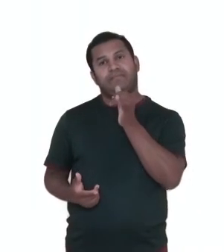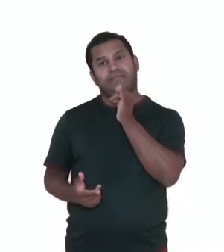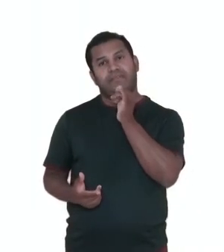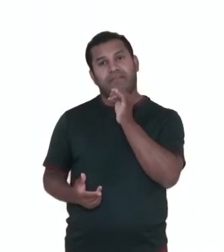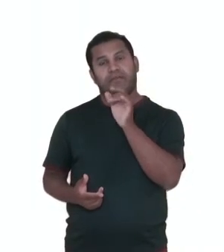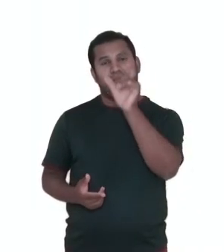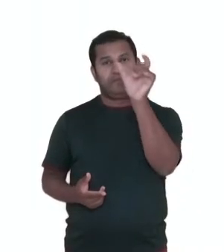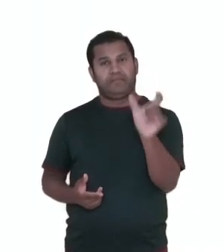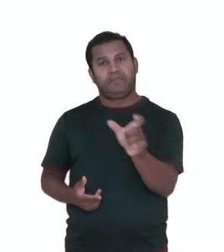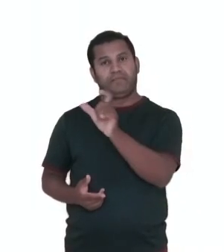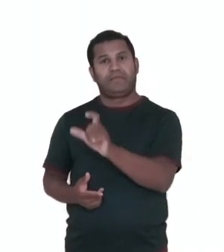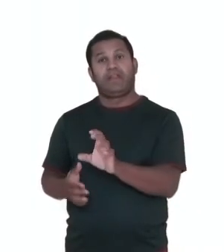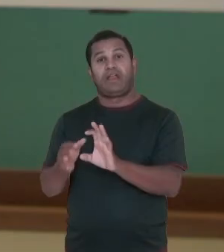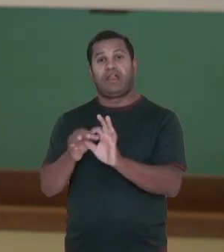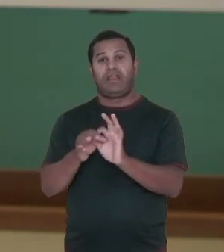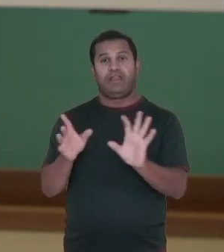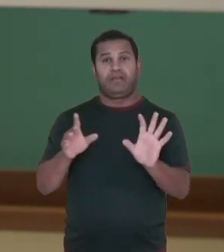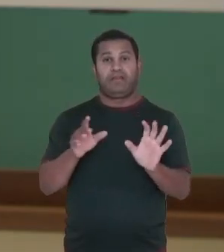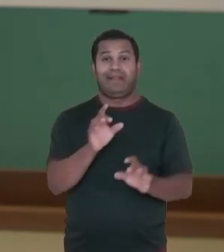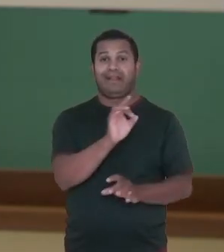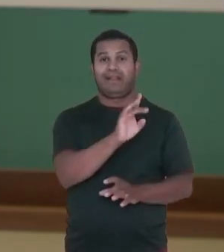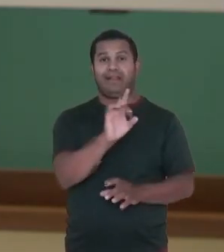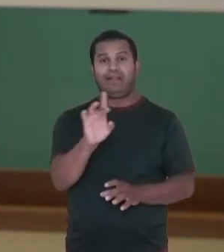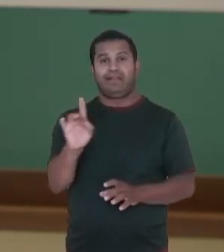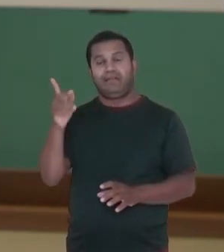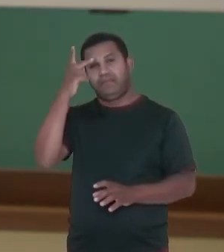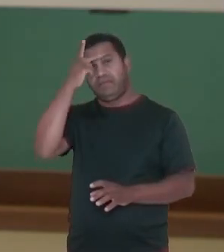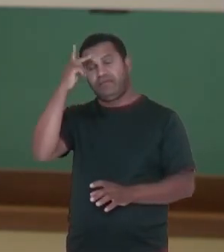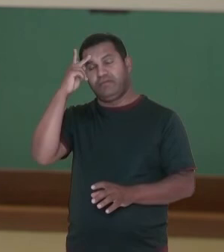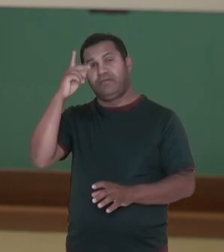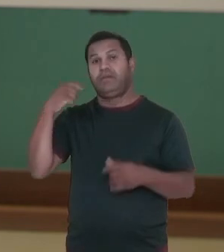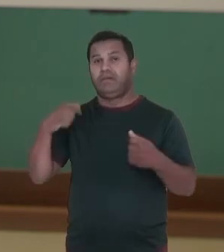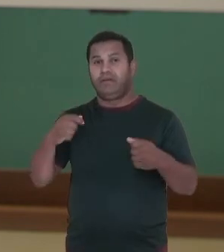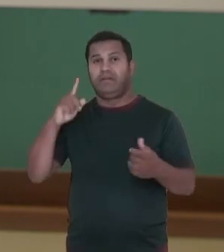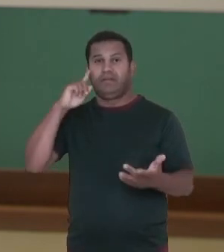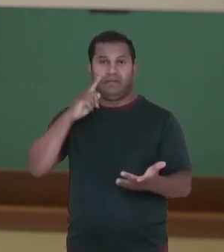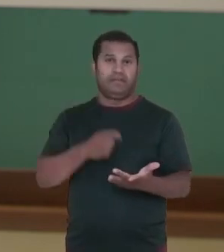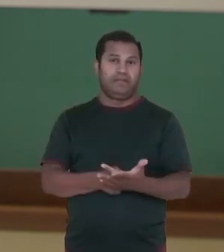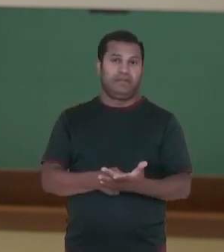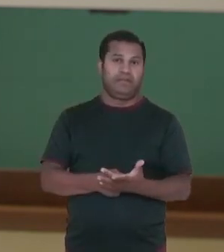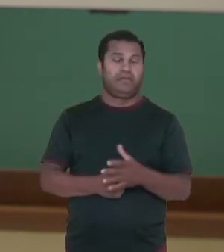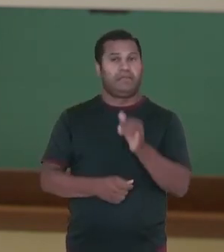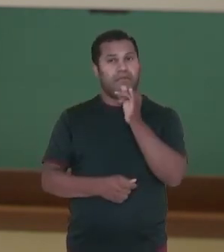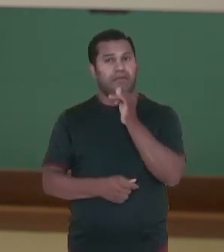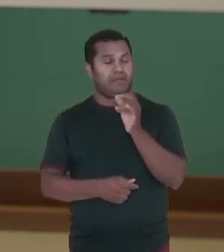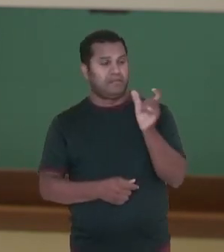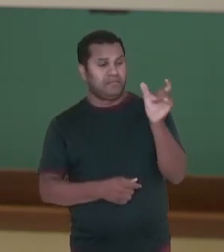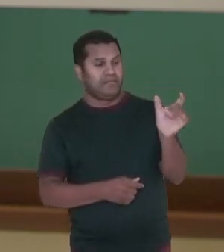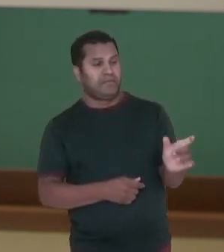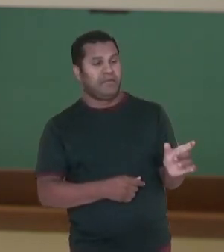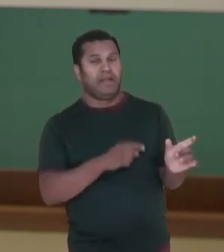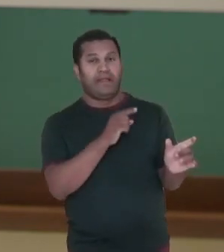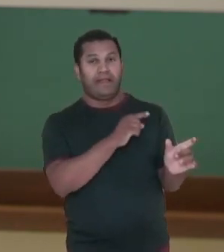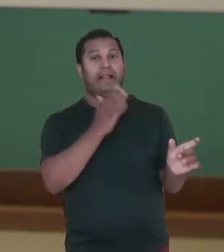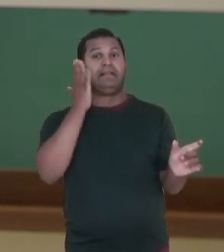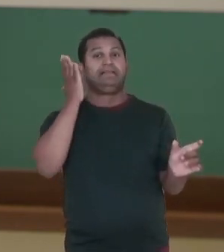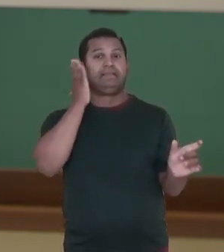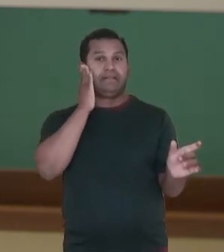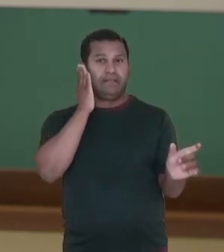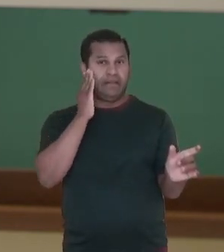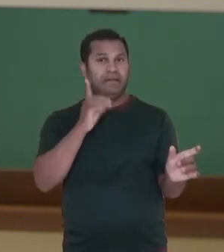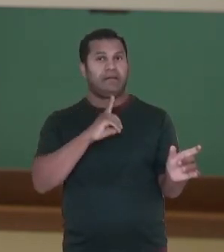da sua morte. Então, ela sabe, por exemplo, que ela tem uma doença. E ela sabe que essa